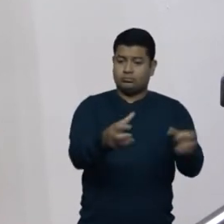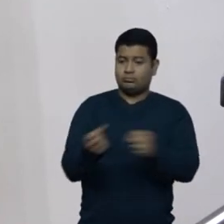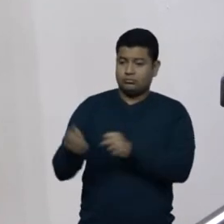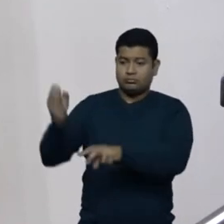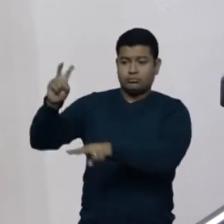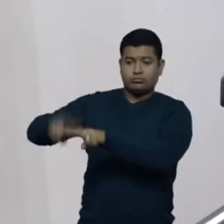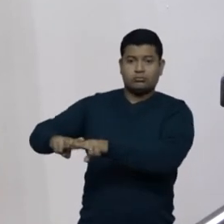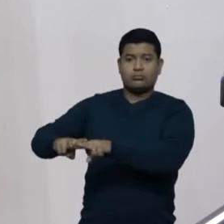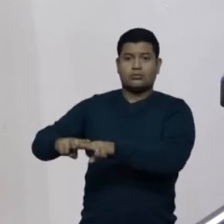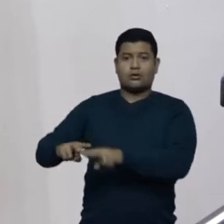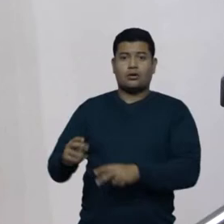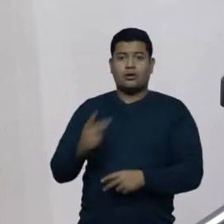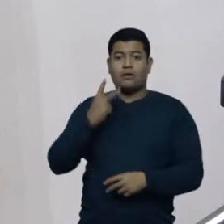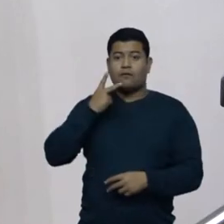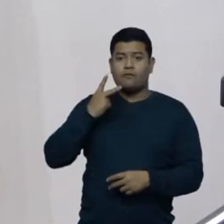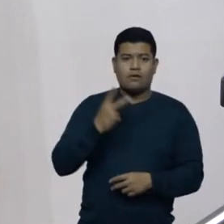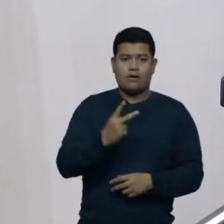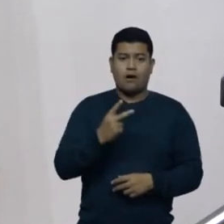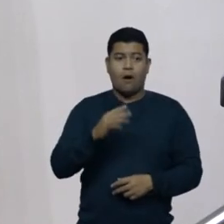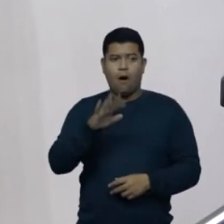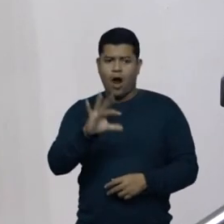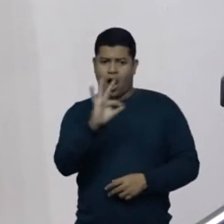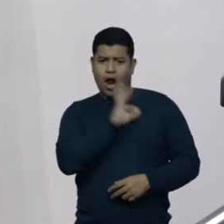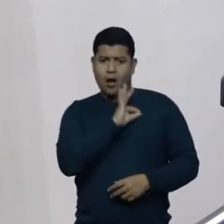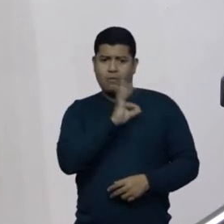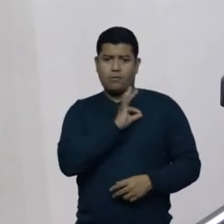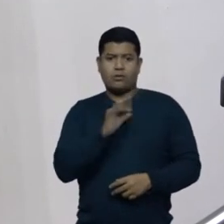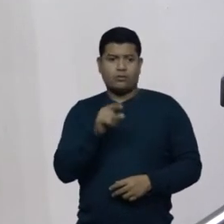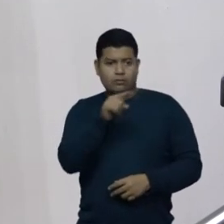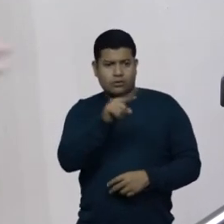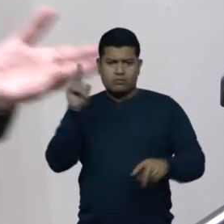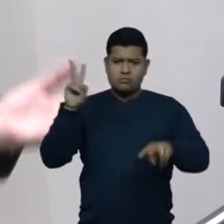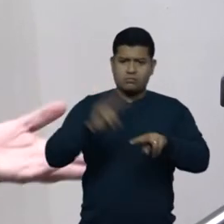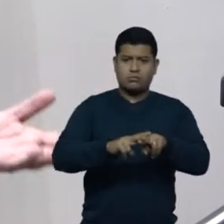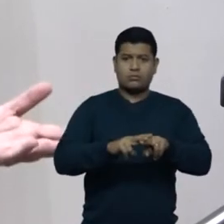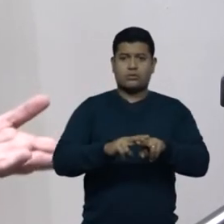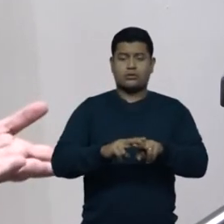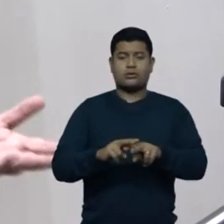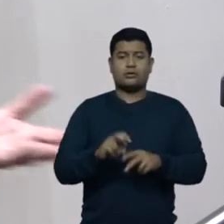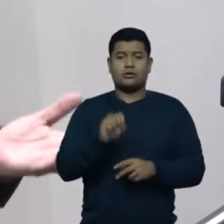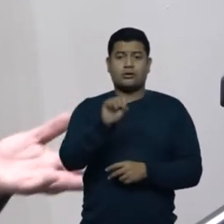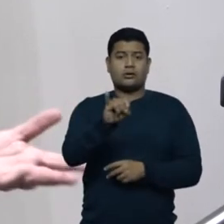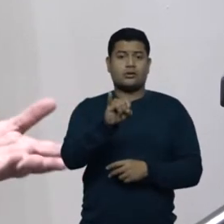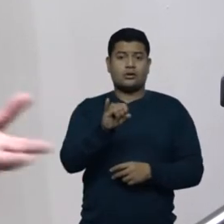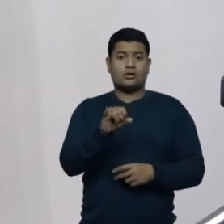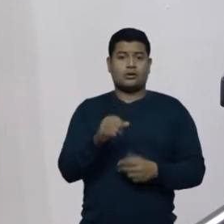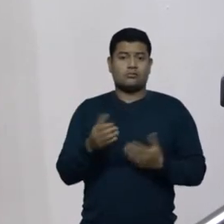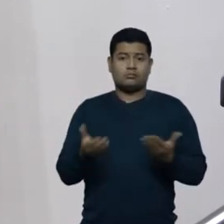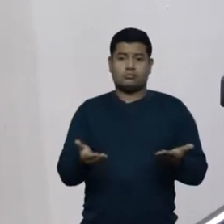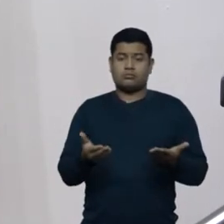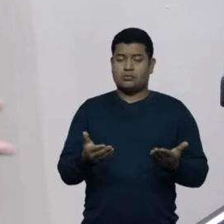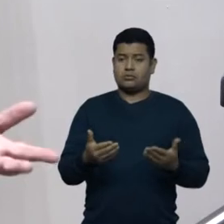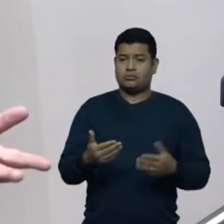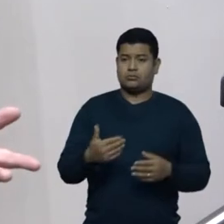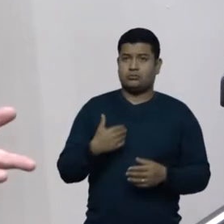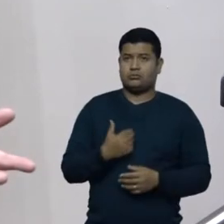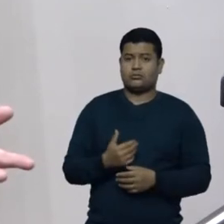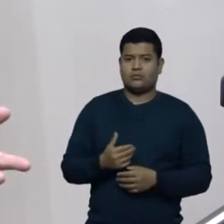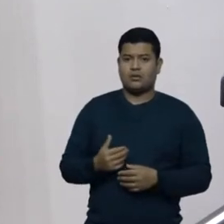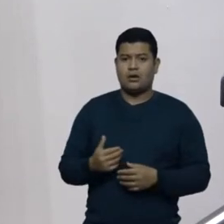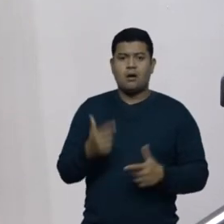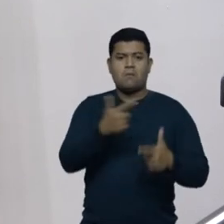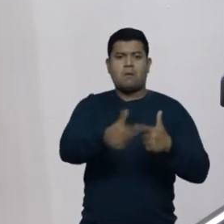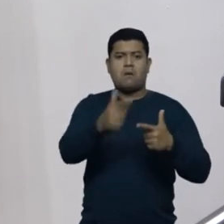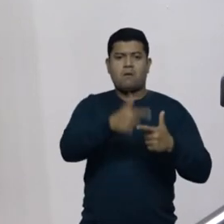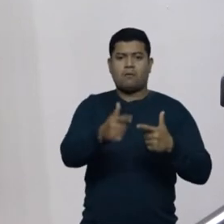disserem, polícia, polícia, está preso, se não houver resistência, não vai haver